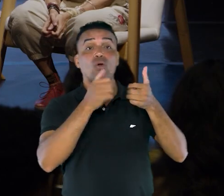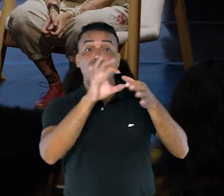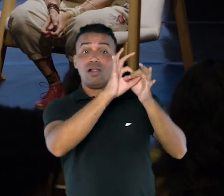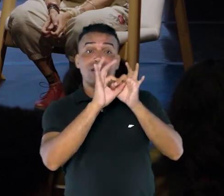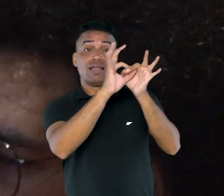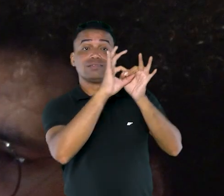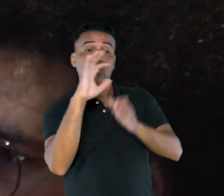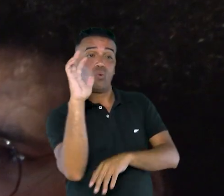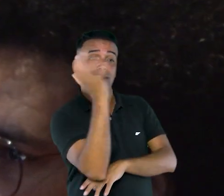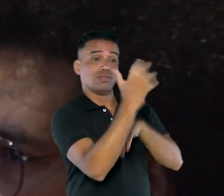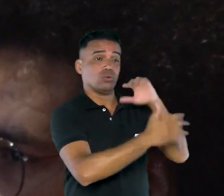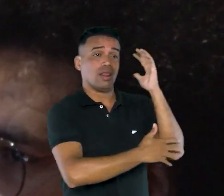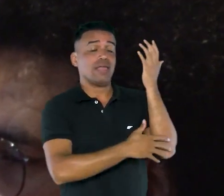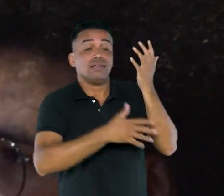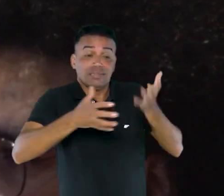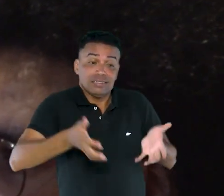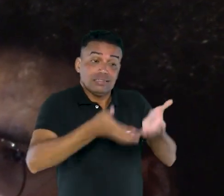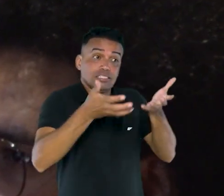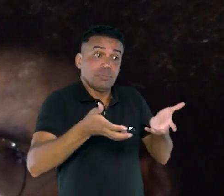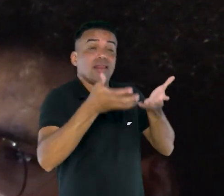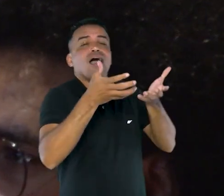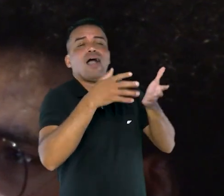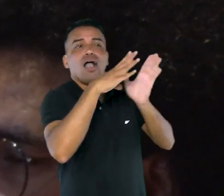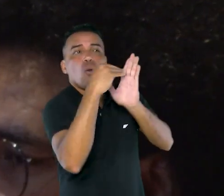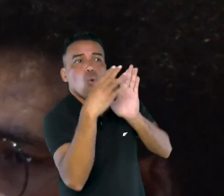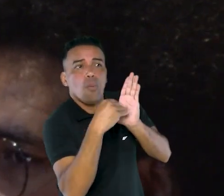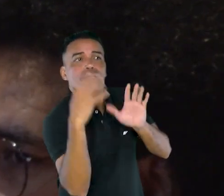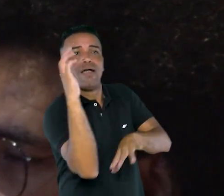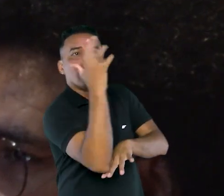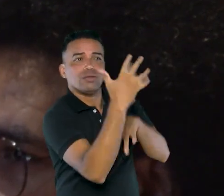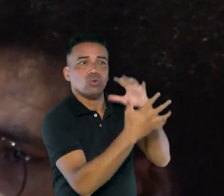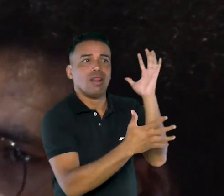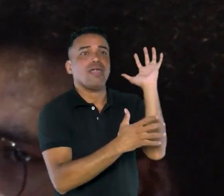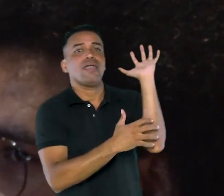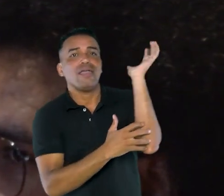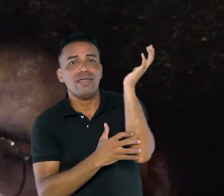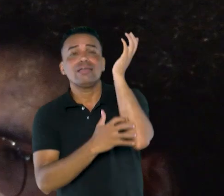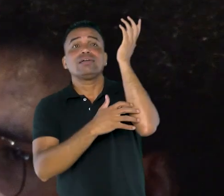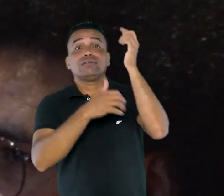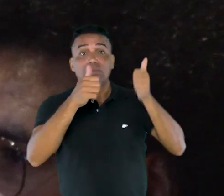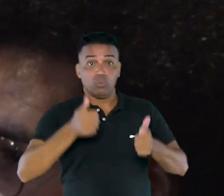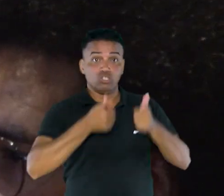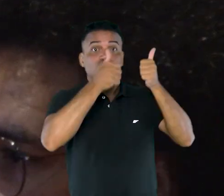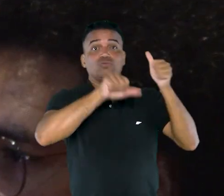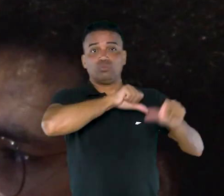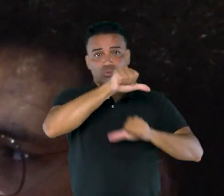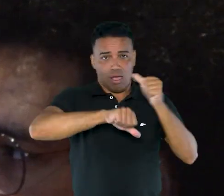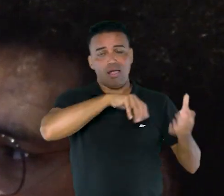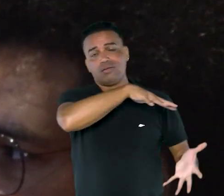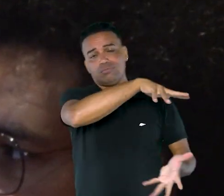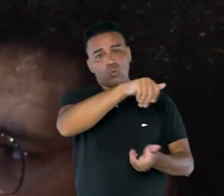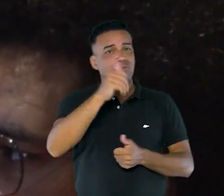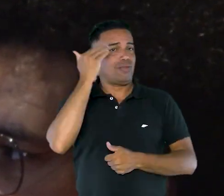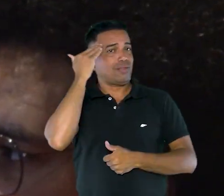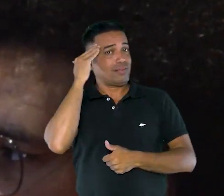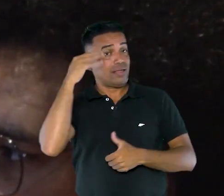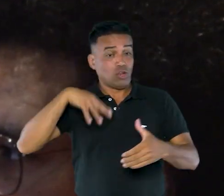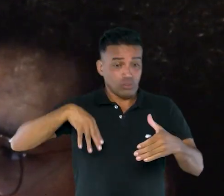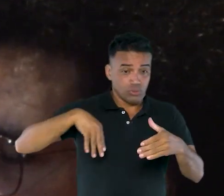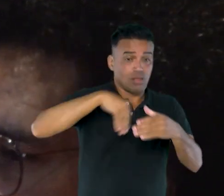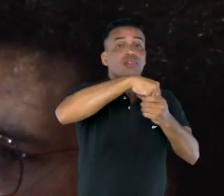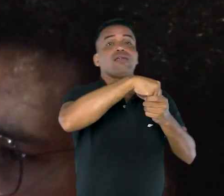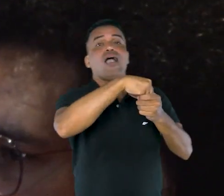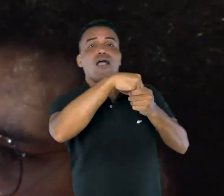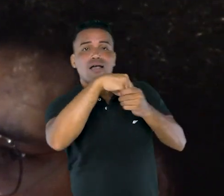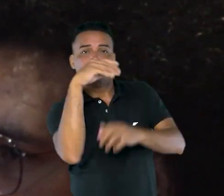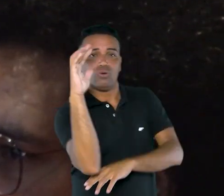com a natureza, né? O quanto a gente pode se inspirar na natureza e fazer disso uma agenda positiva, da gente entender que a gente é parte